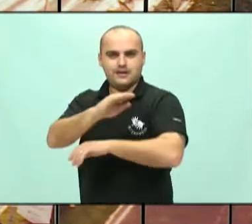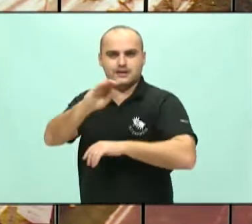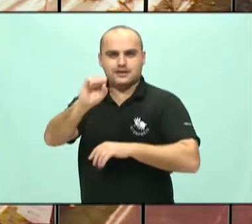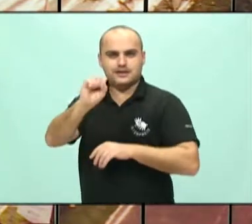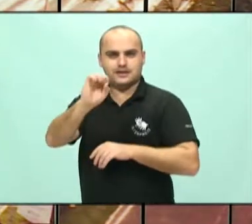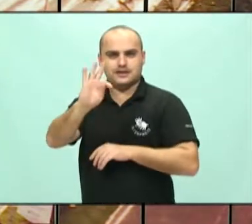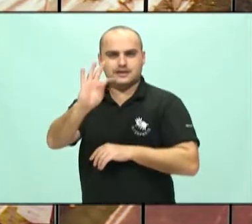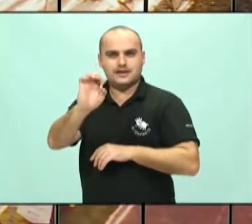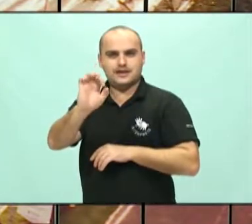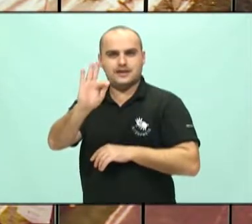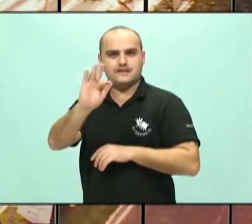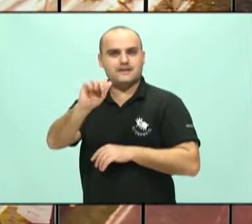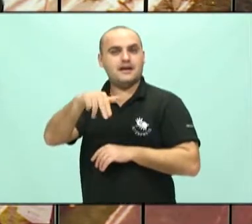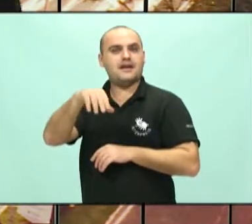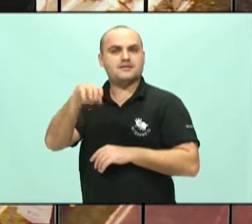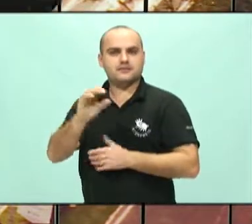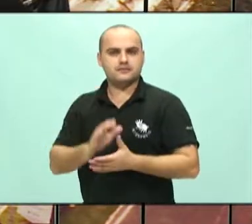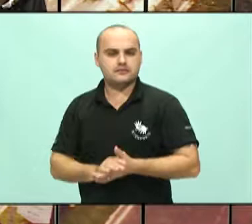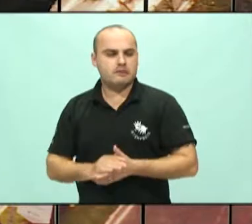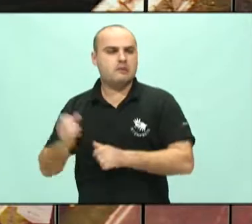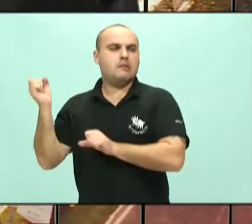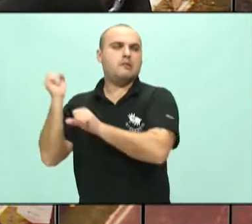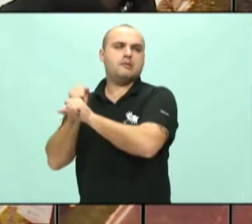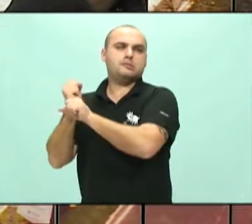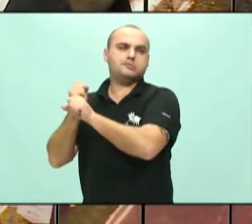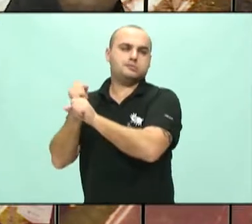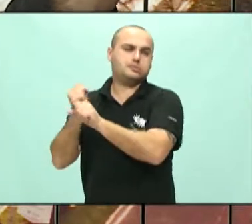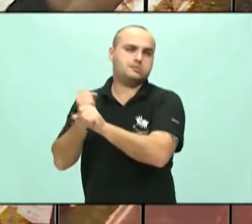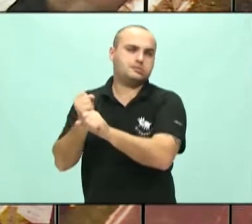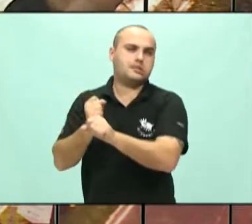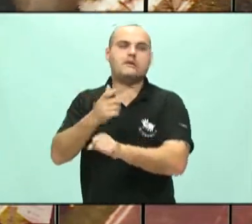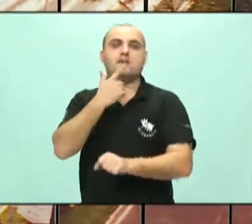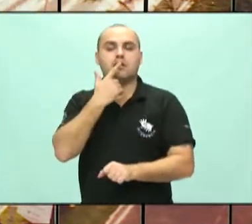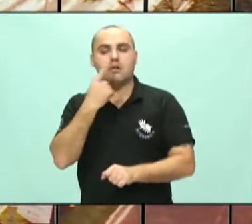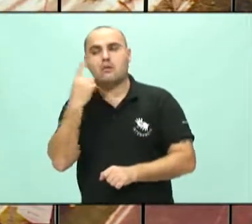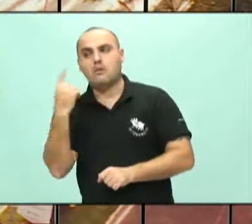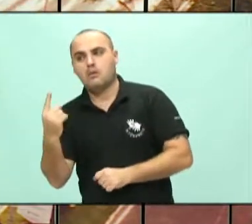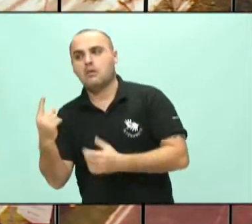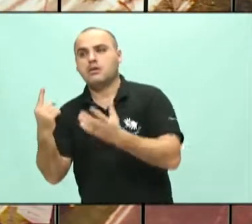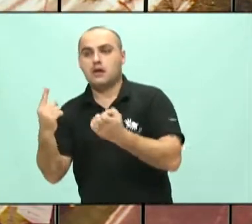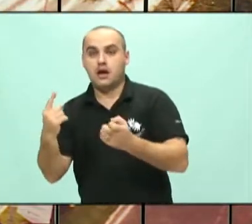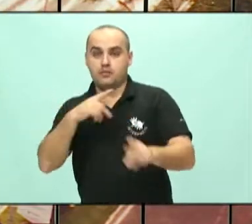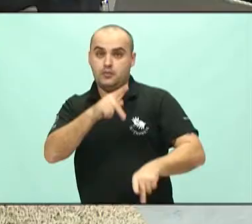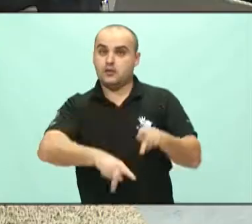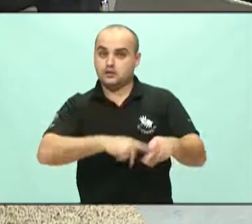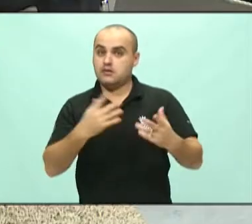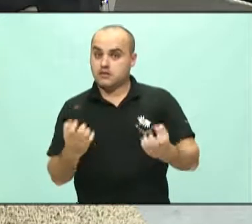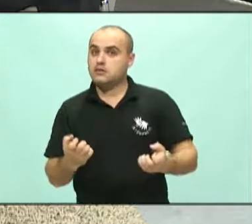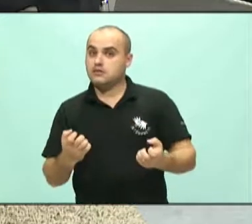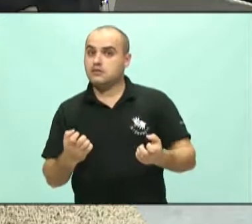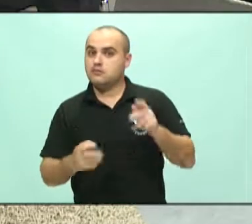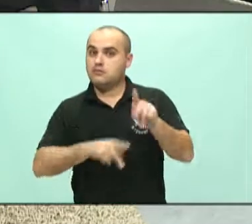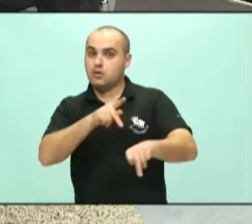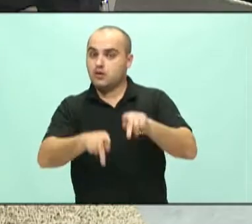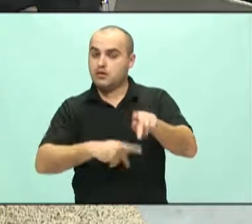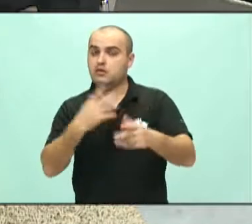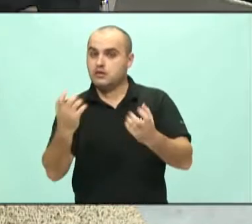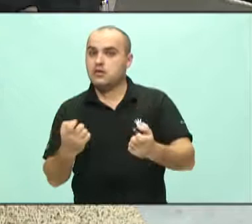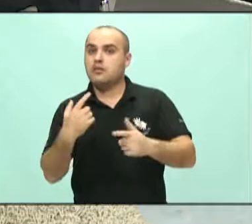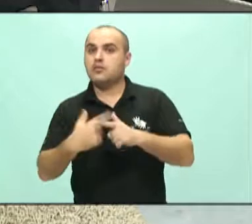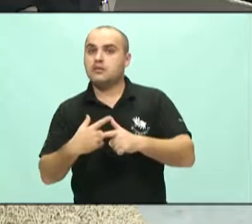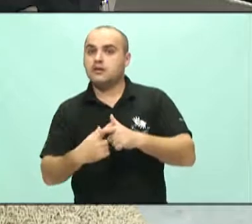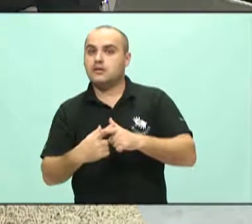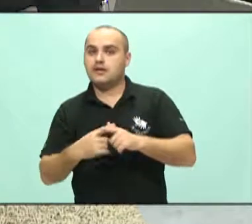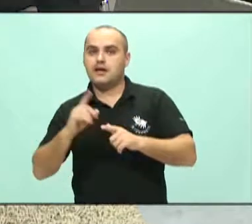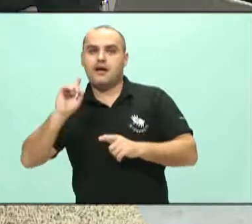tentou fazer, e aí um não queria e o outro aqui no meio não queria. A população queria, porque também fortaleceria o